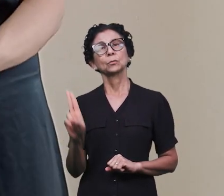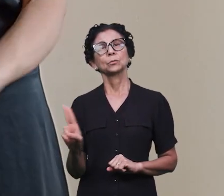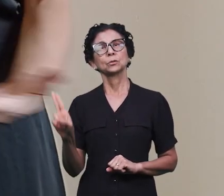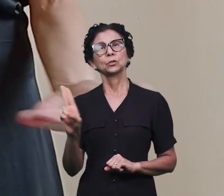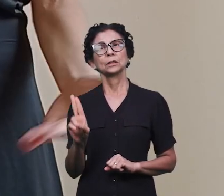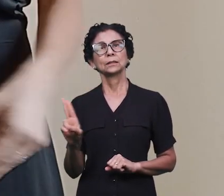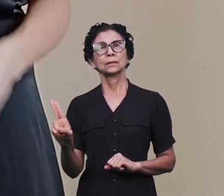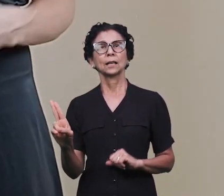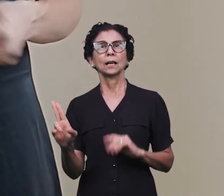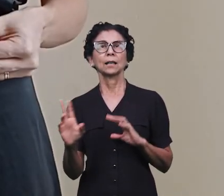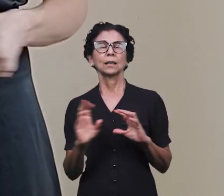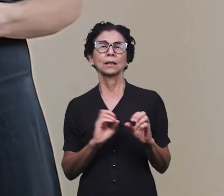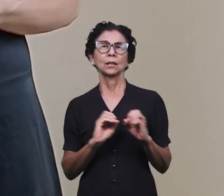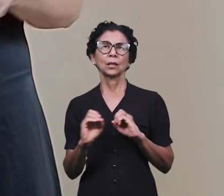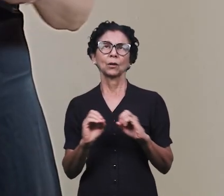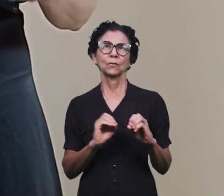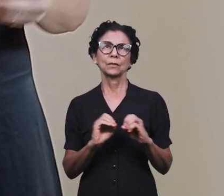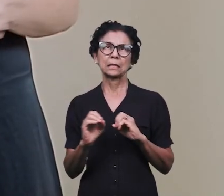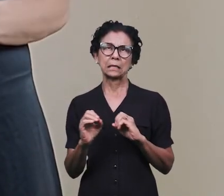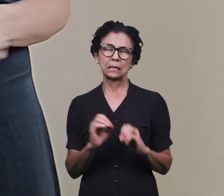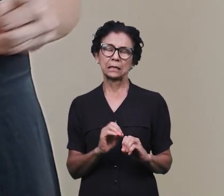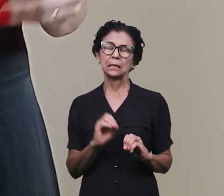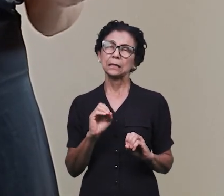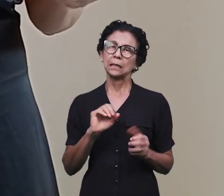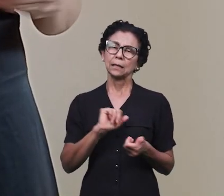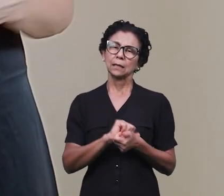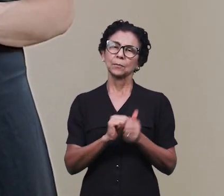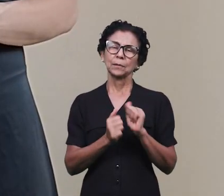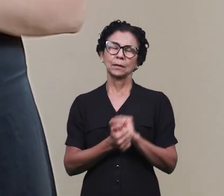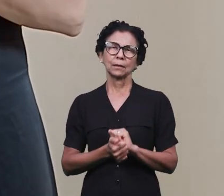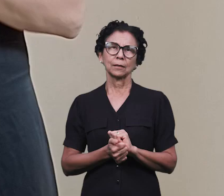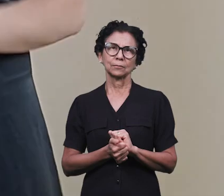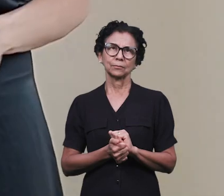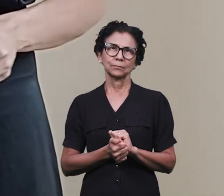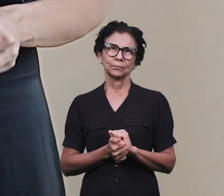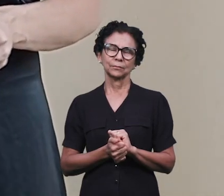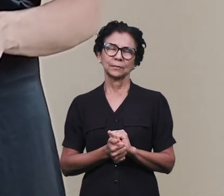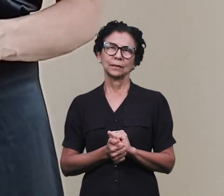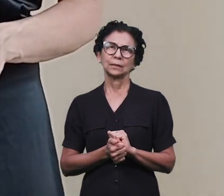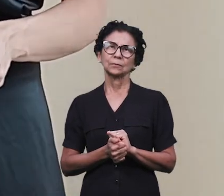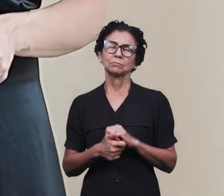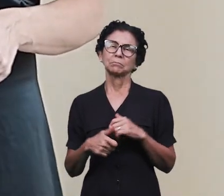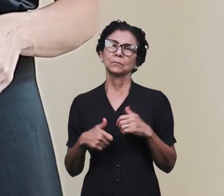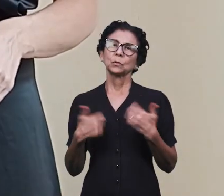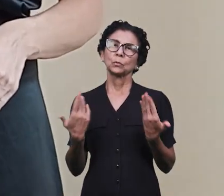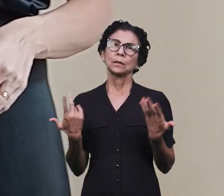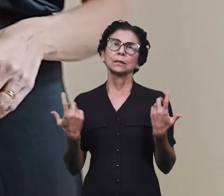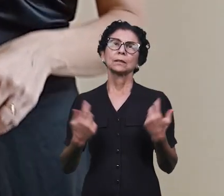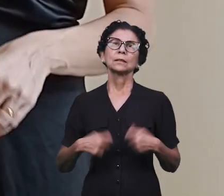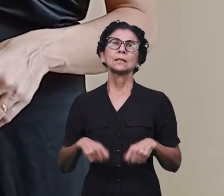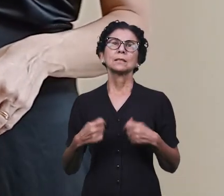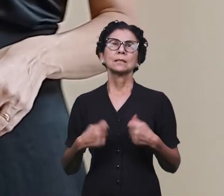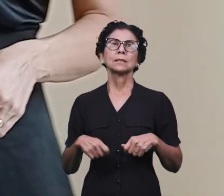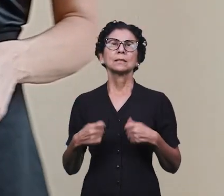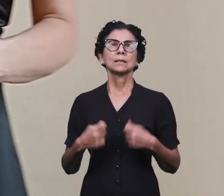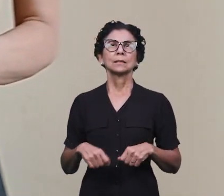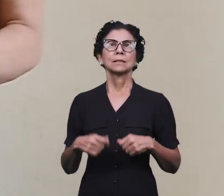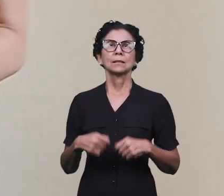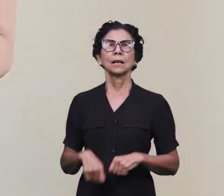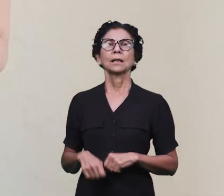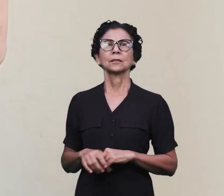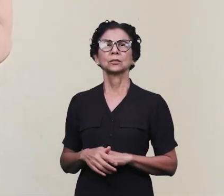que os materiais sejam flexibilizados de acordo com a sua necessidade. Então, nós podemos ver que o primeiro